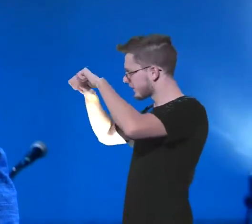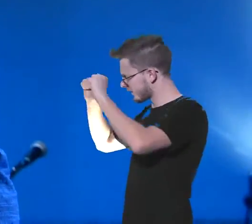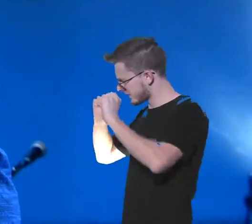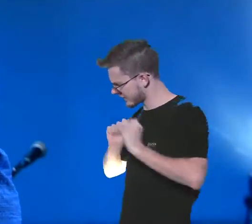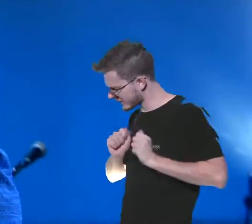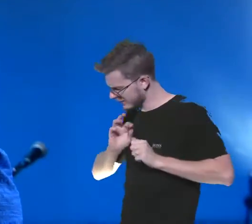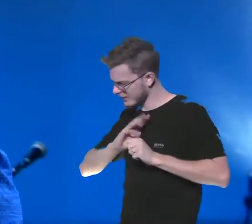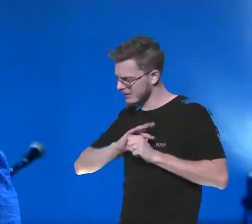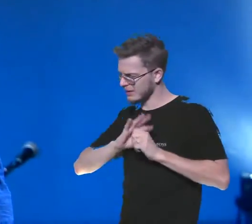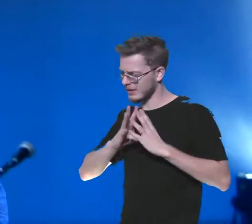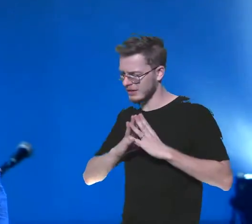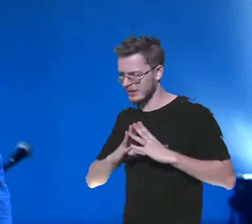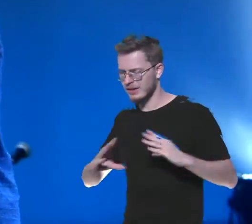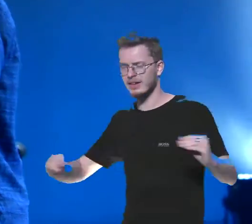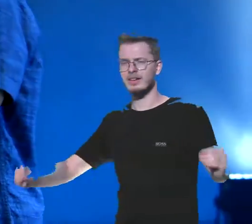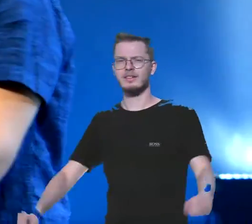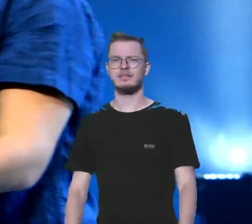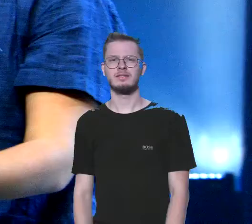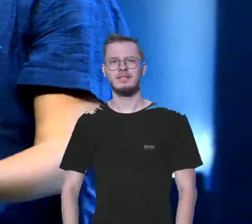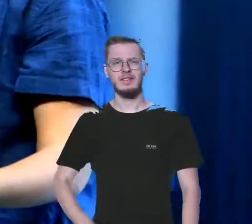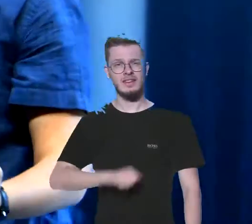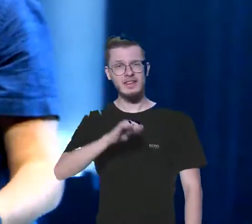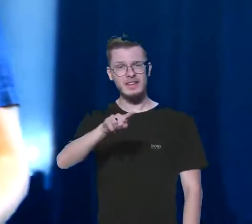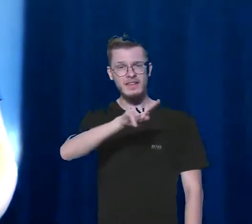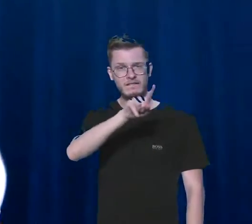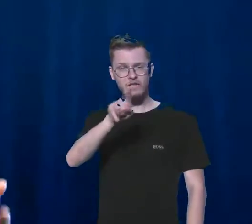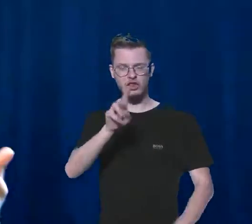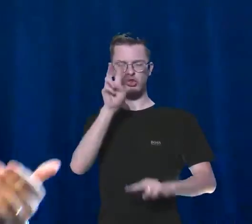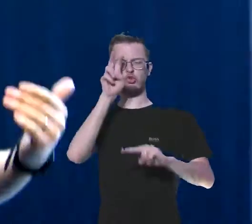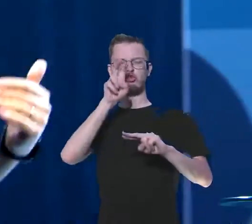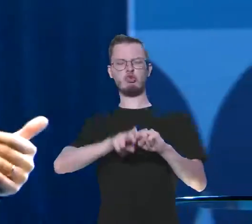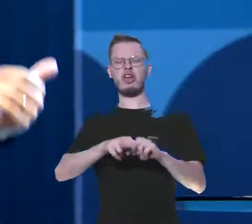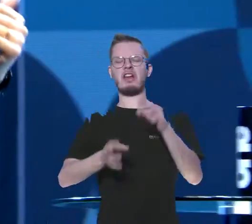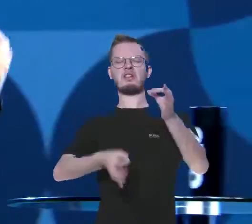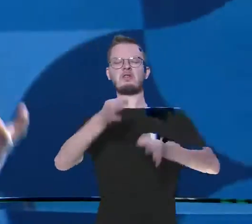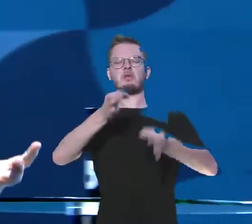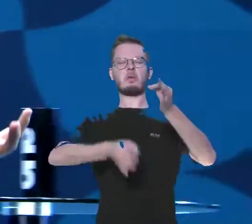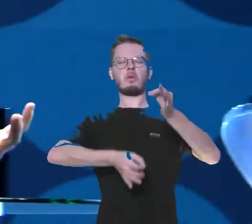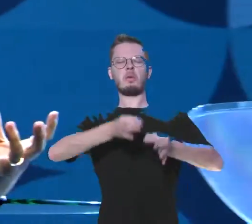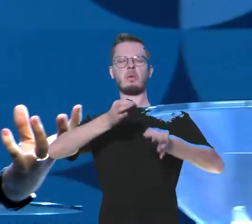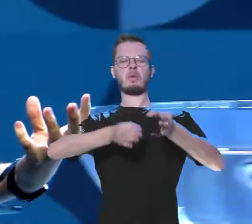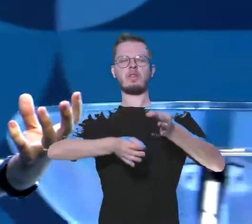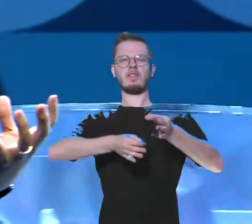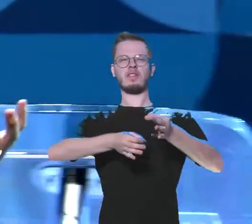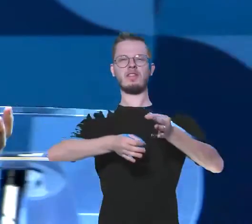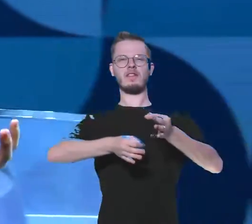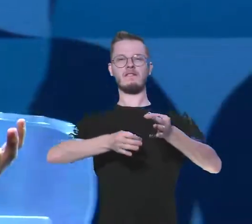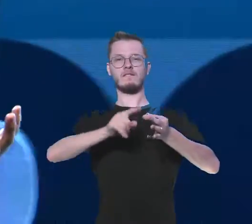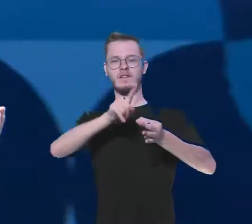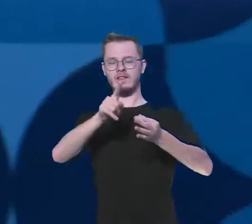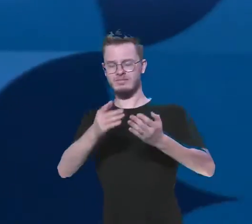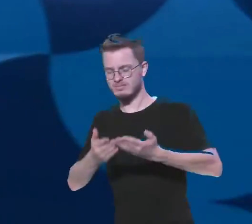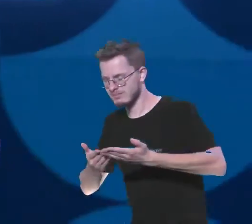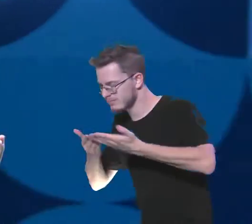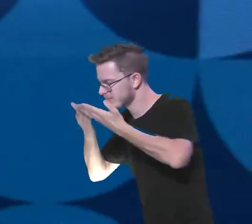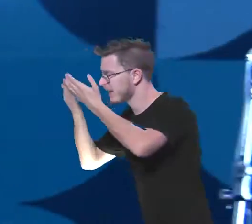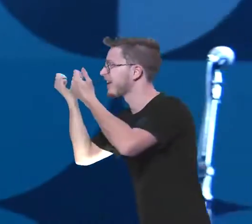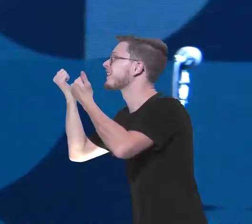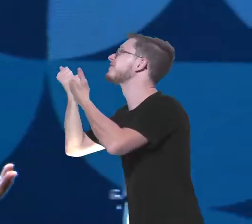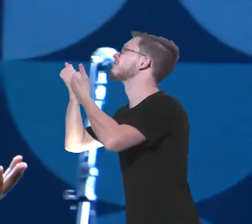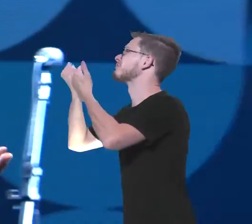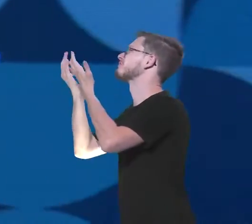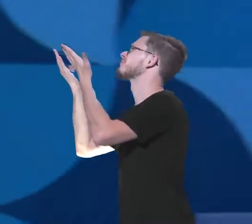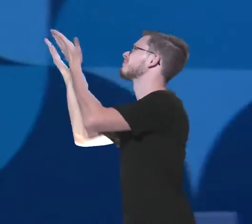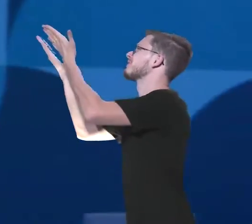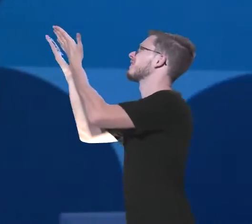justiça, o seu lugar de juiz, e você ir para o lugar de filho, você vai receber algo tremendo